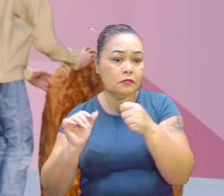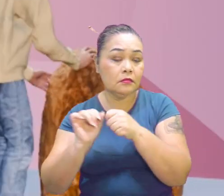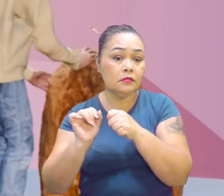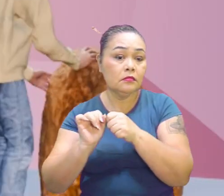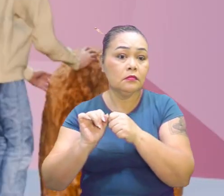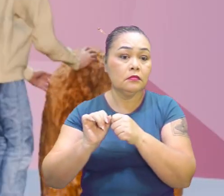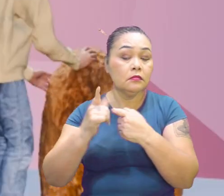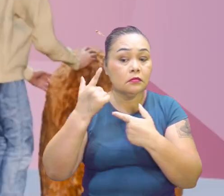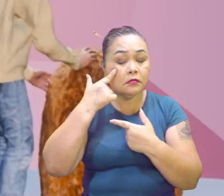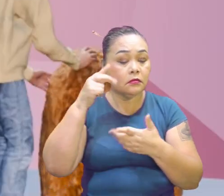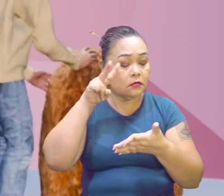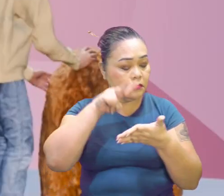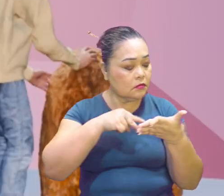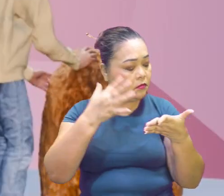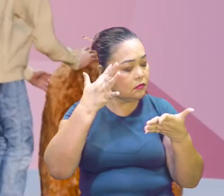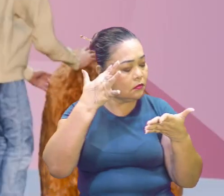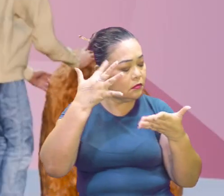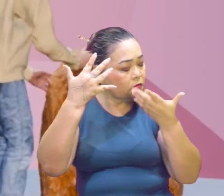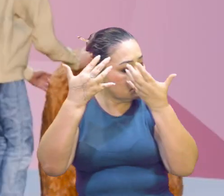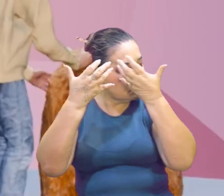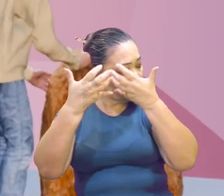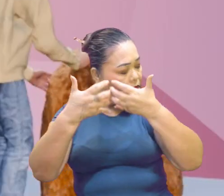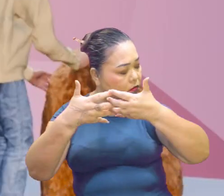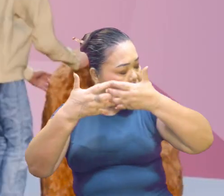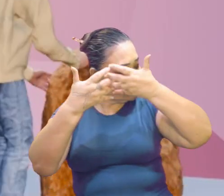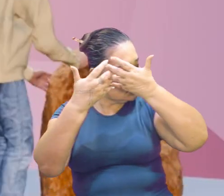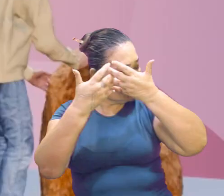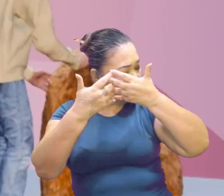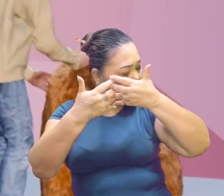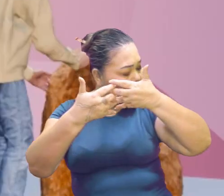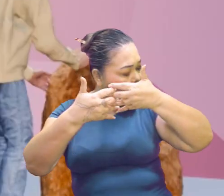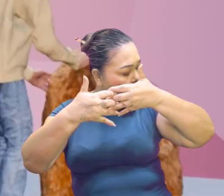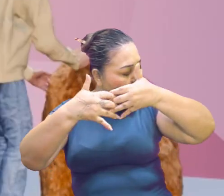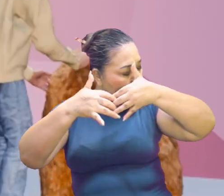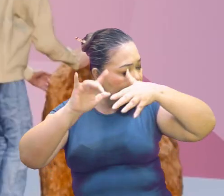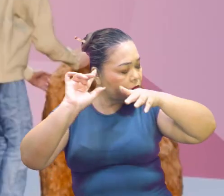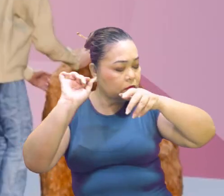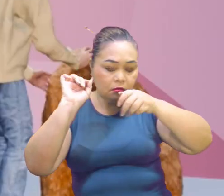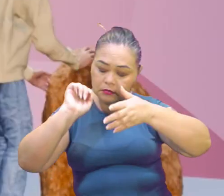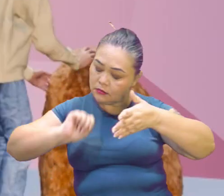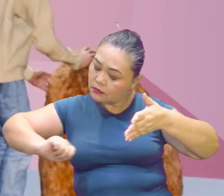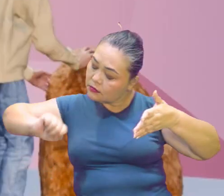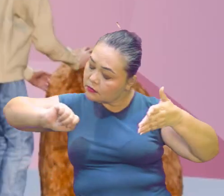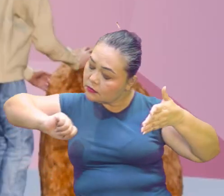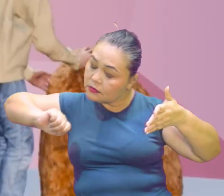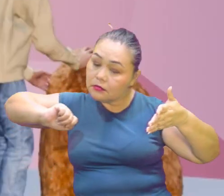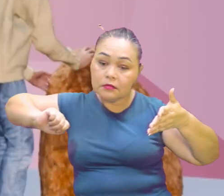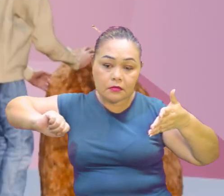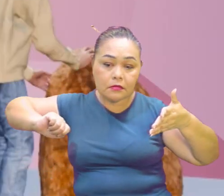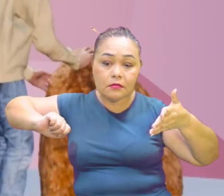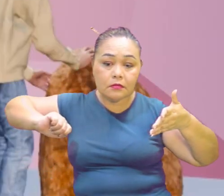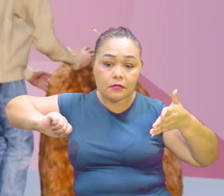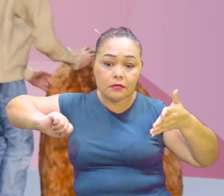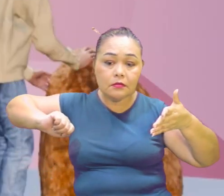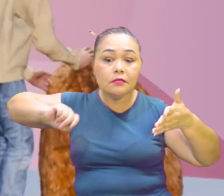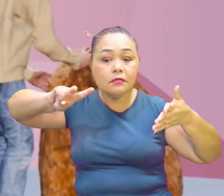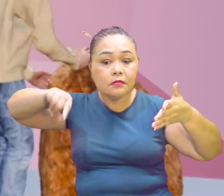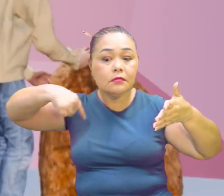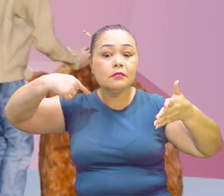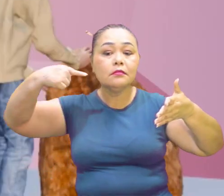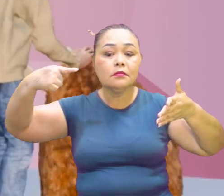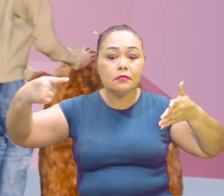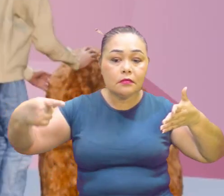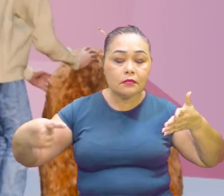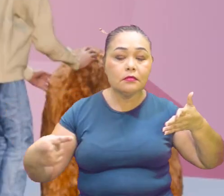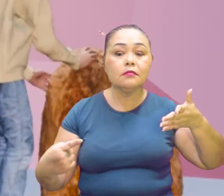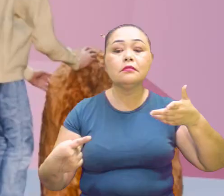já vai fazendo com aquela leitura reflexiva. Vai fazendo as anotações, tá certo? E vai